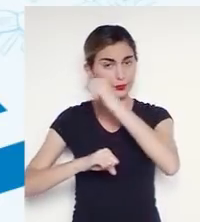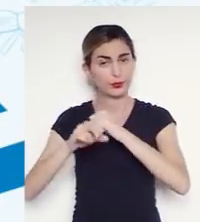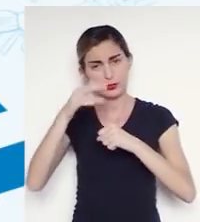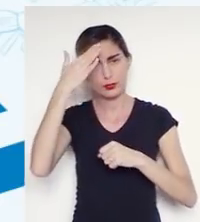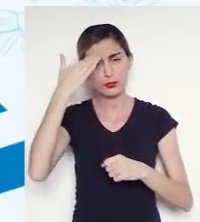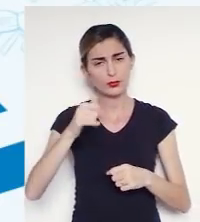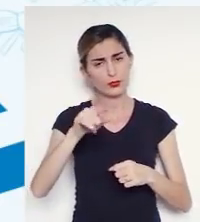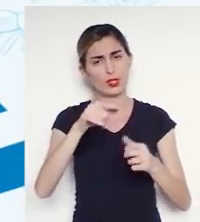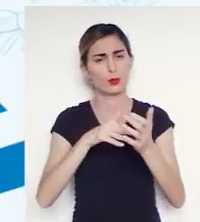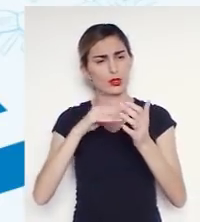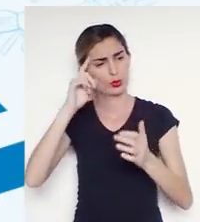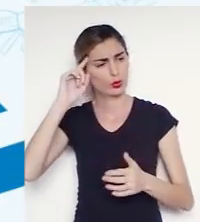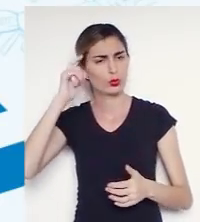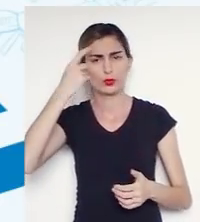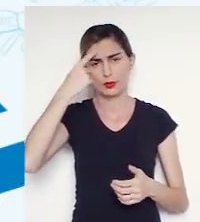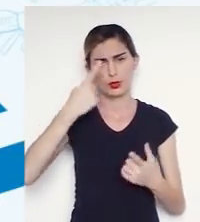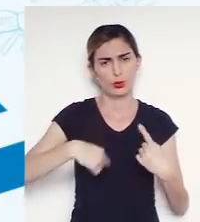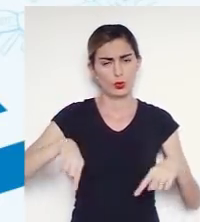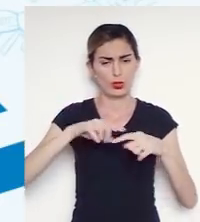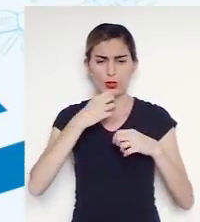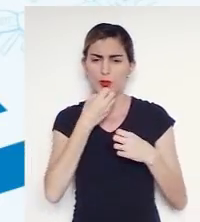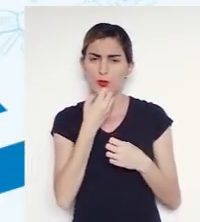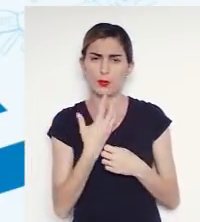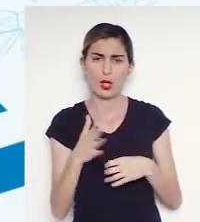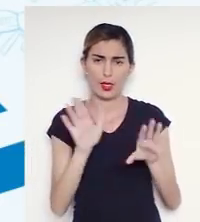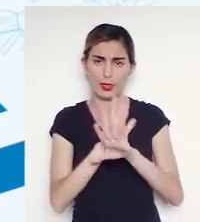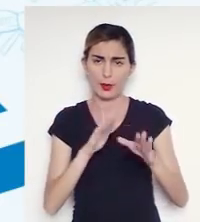aí, quem sabe até tirar dúvida com a gente, tá